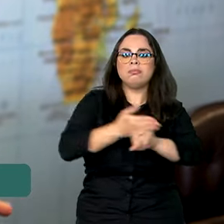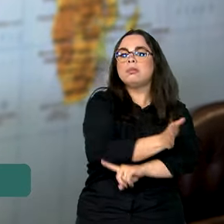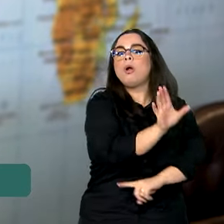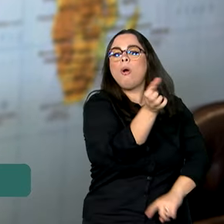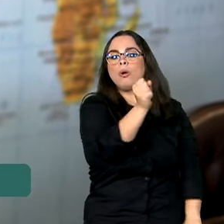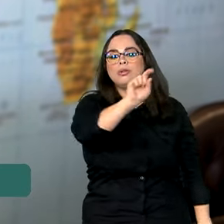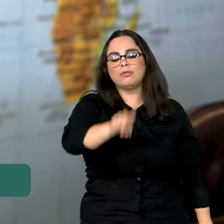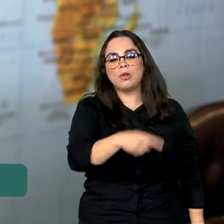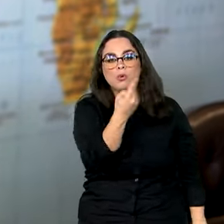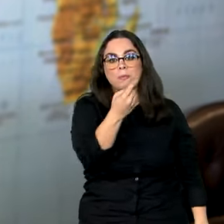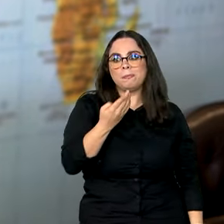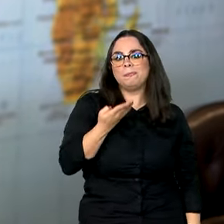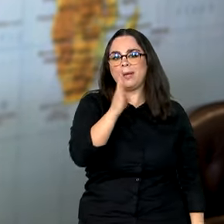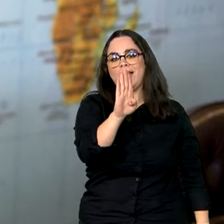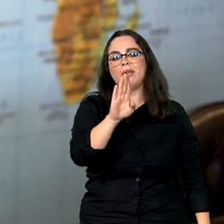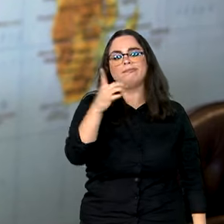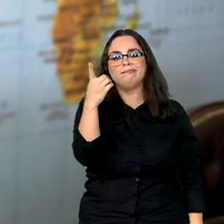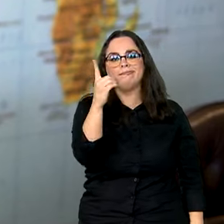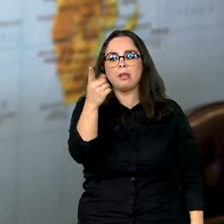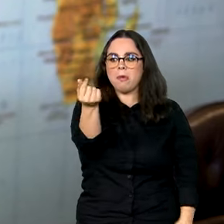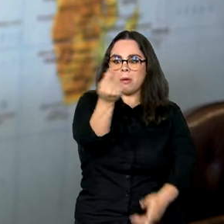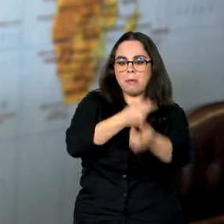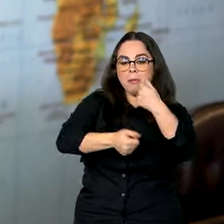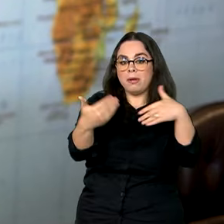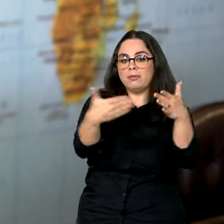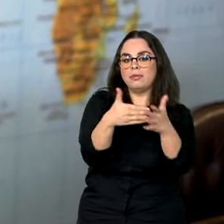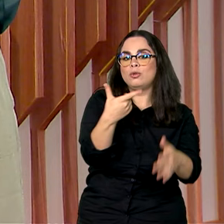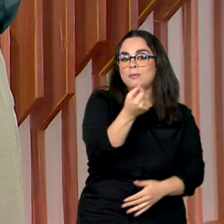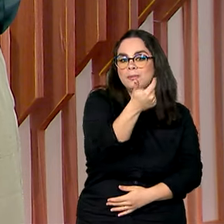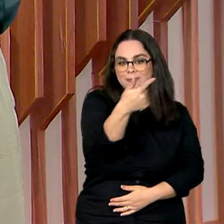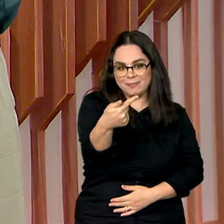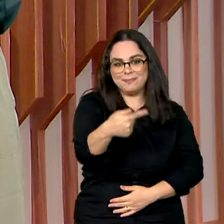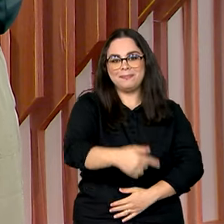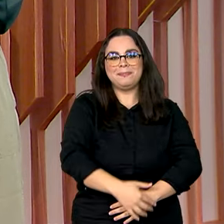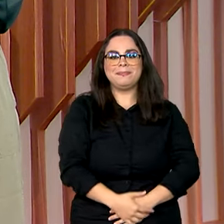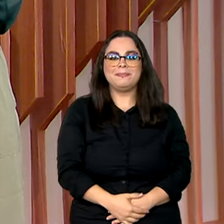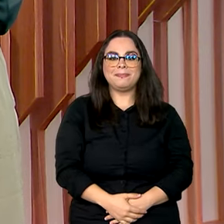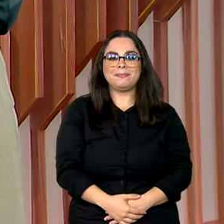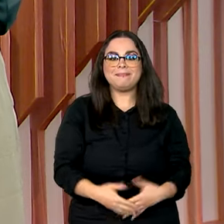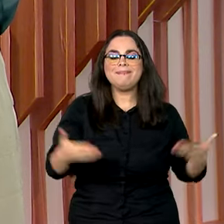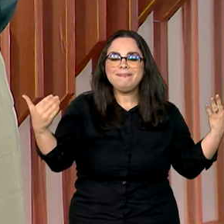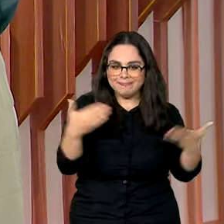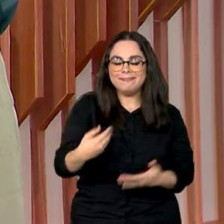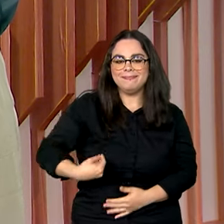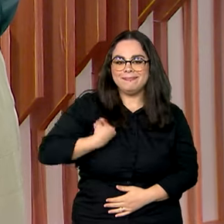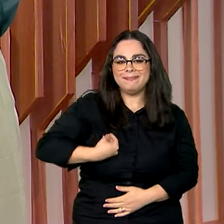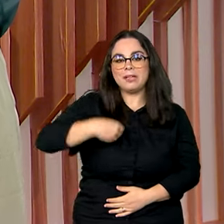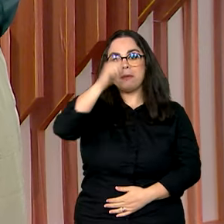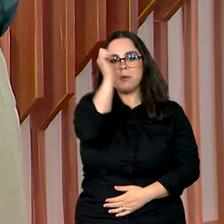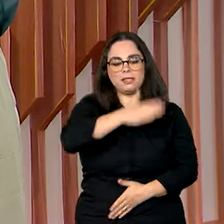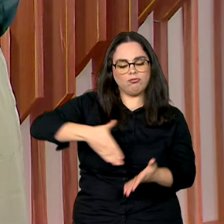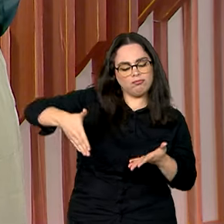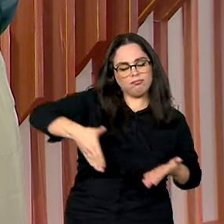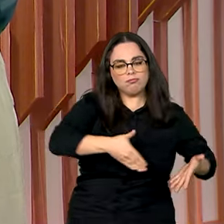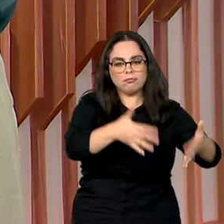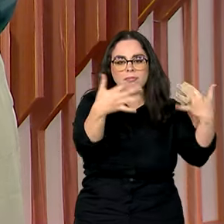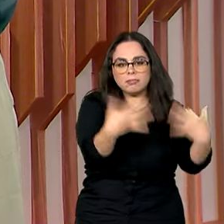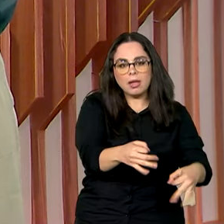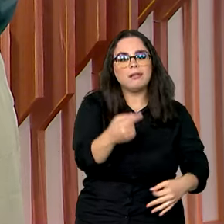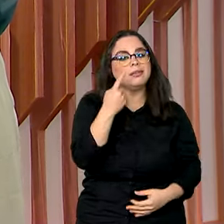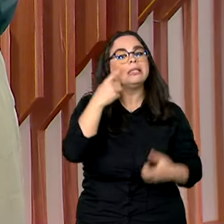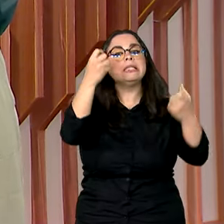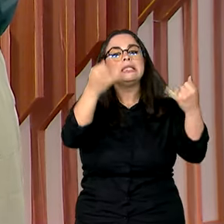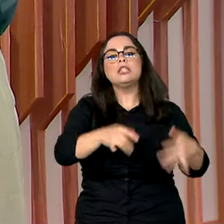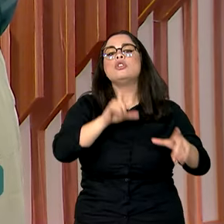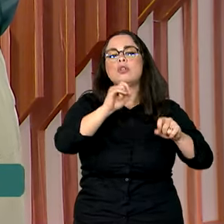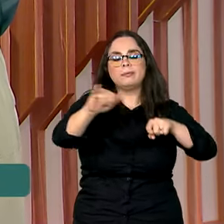bilhões de dólares em receitas até 2027. Hoje, no nosso quadro Brasil no Rumo Certo, vamos